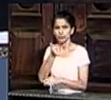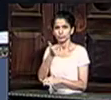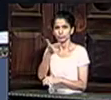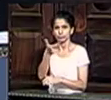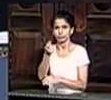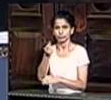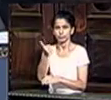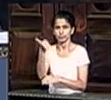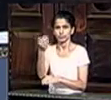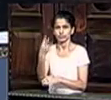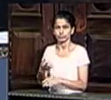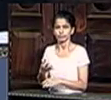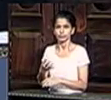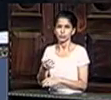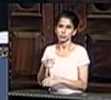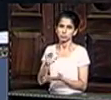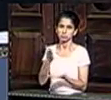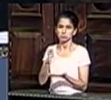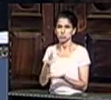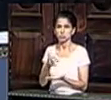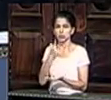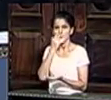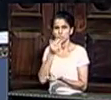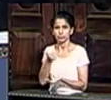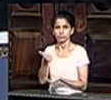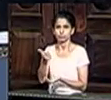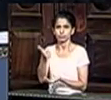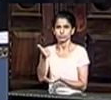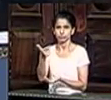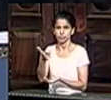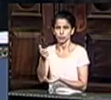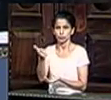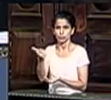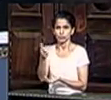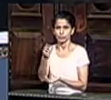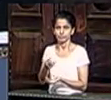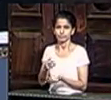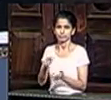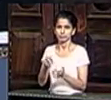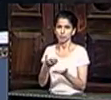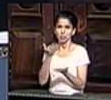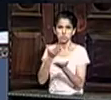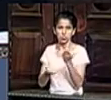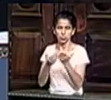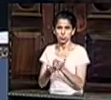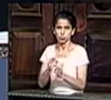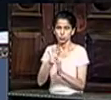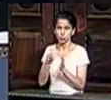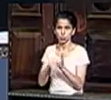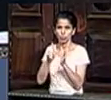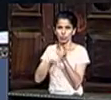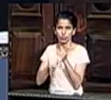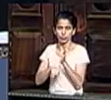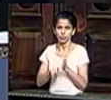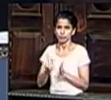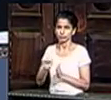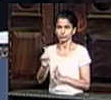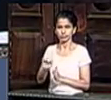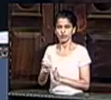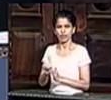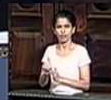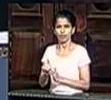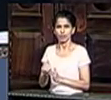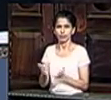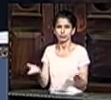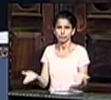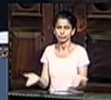então não é verdade que nós temos uma receita tão deficitária a ponta do estado dizer que o